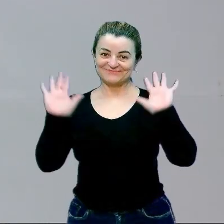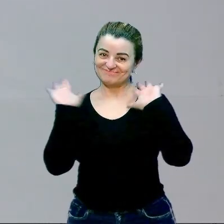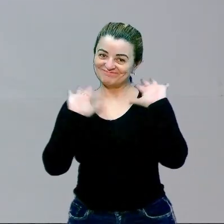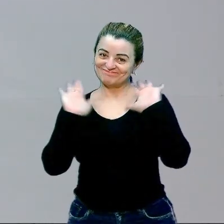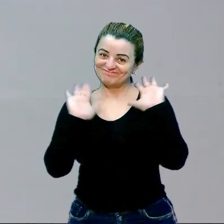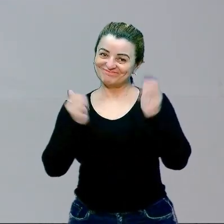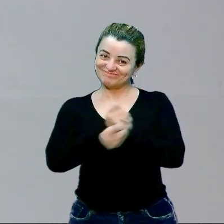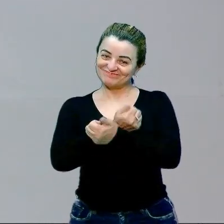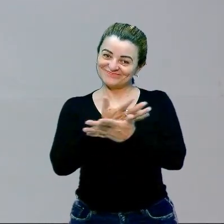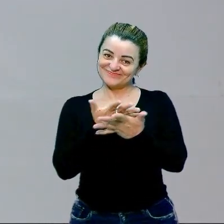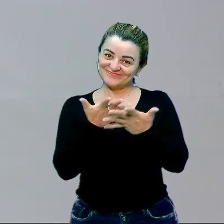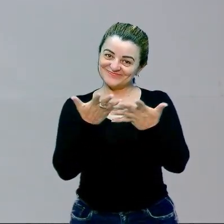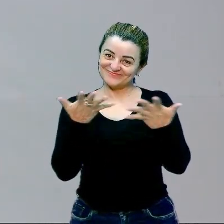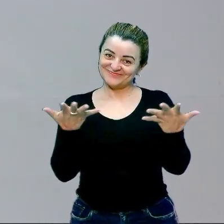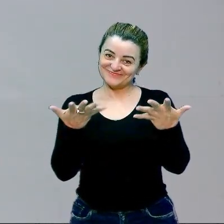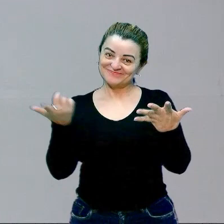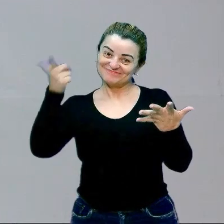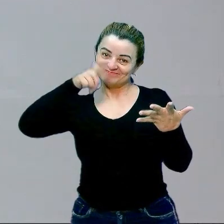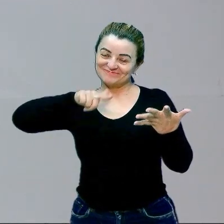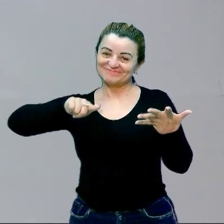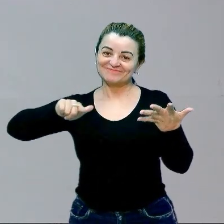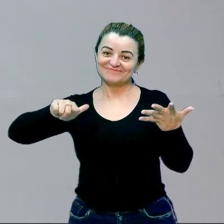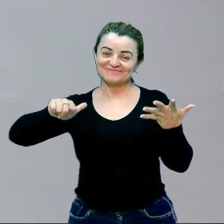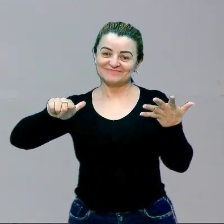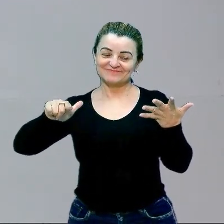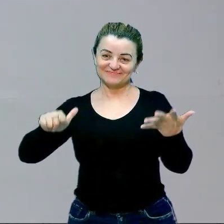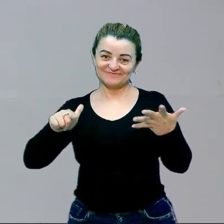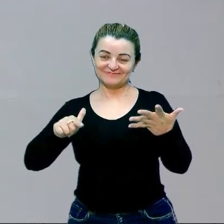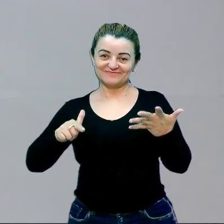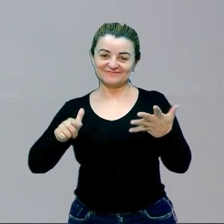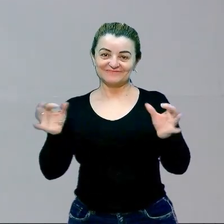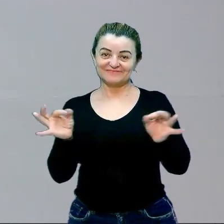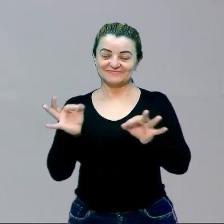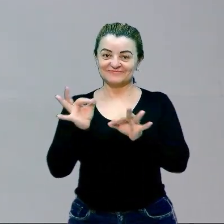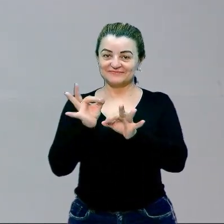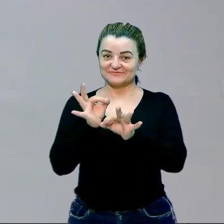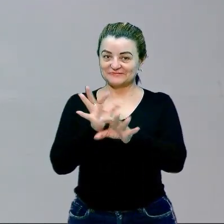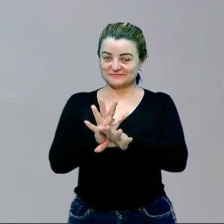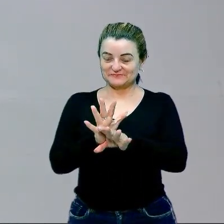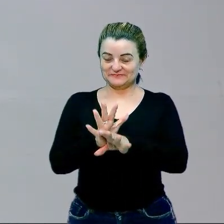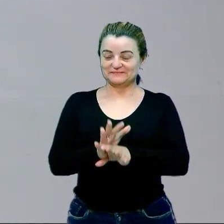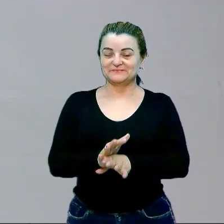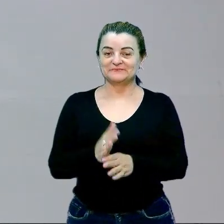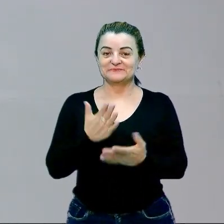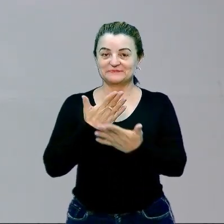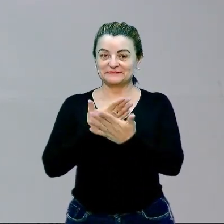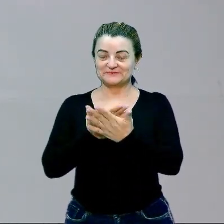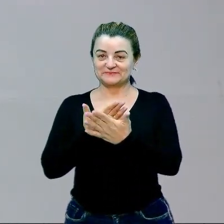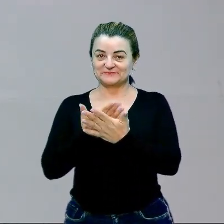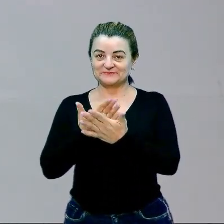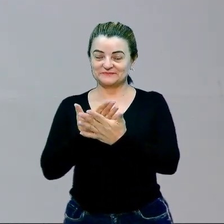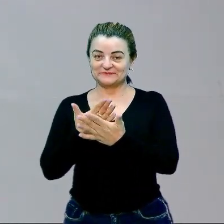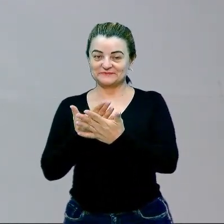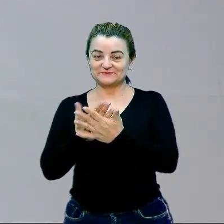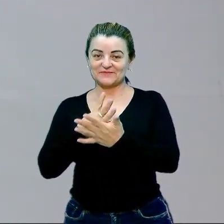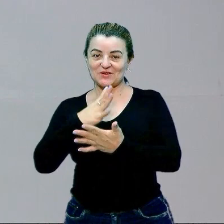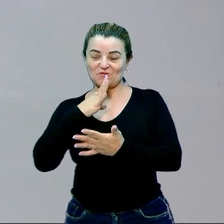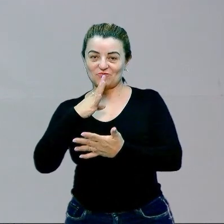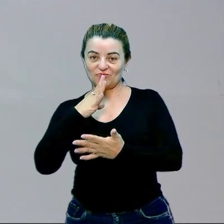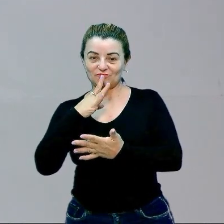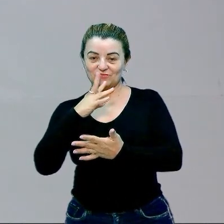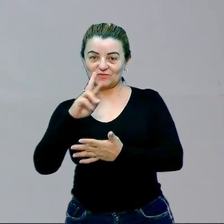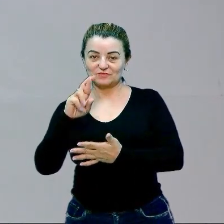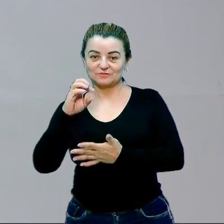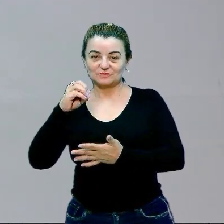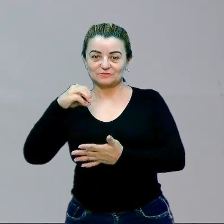Olá, queridos estudantes. Olha a gente aqui de novo para nós concluirmos, né, a nossa viagem sobre a Roma